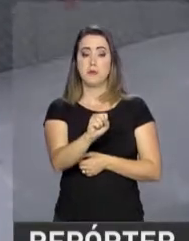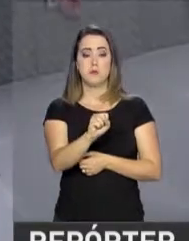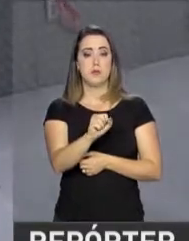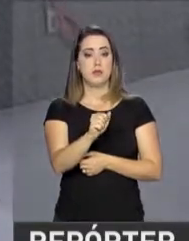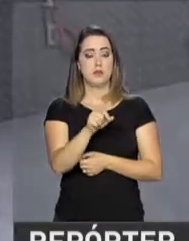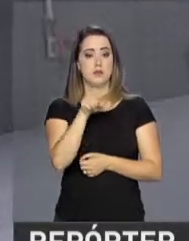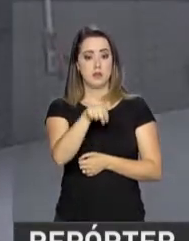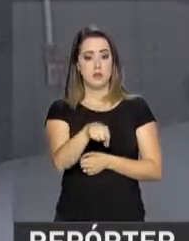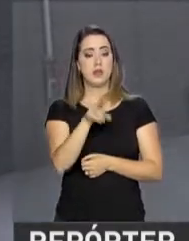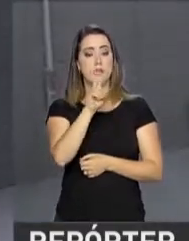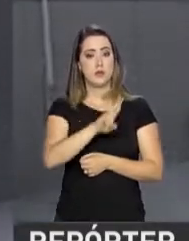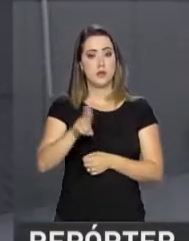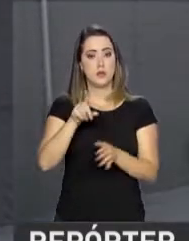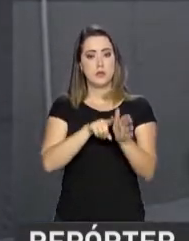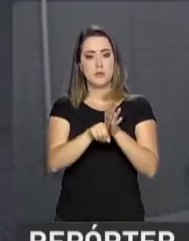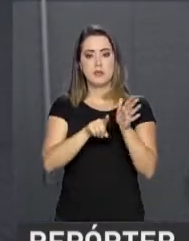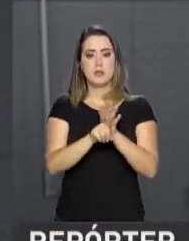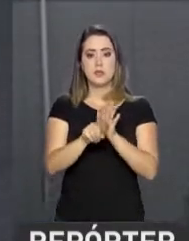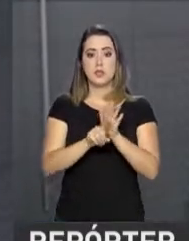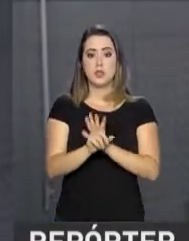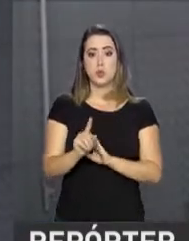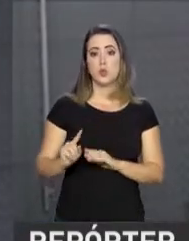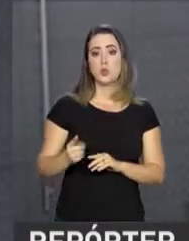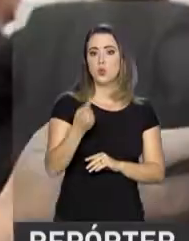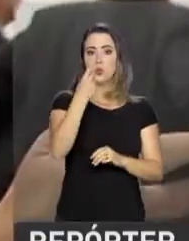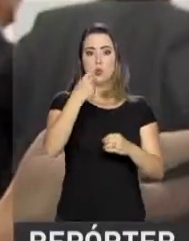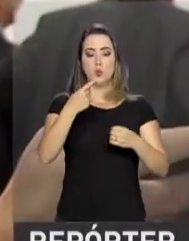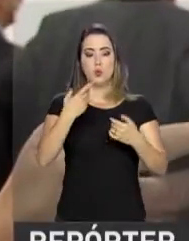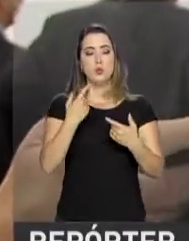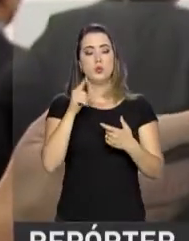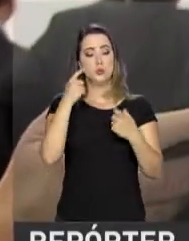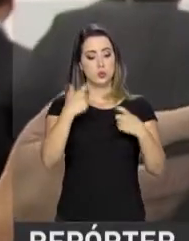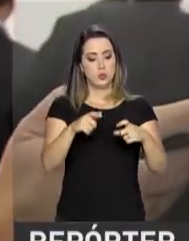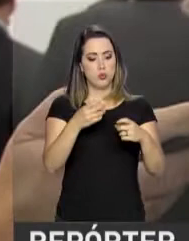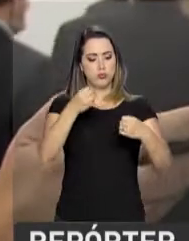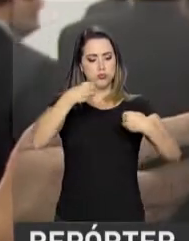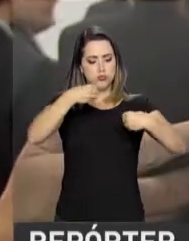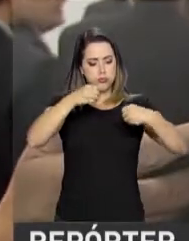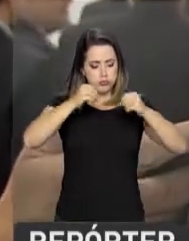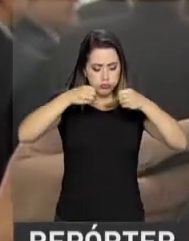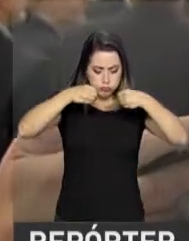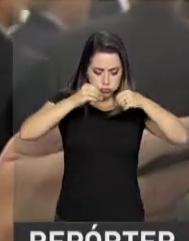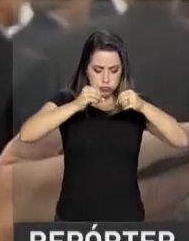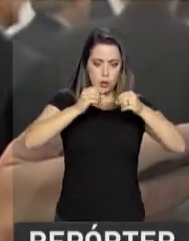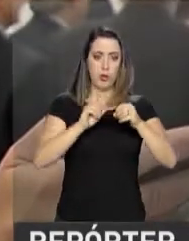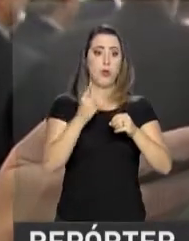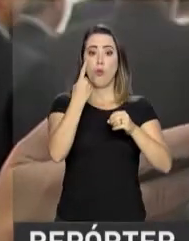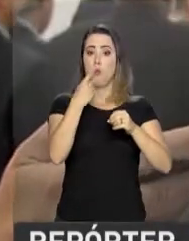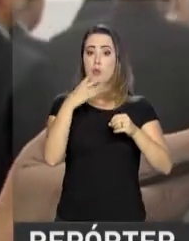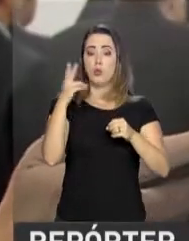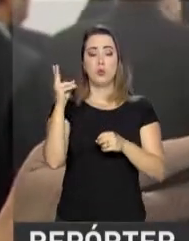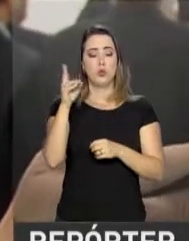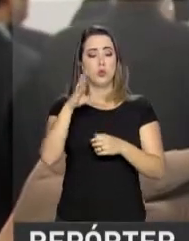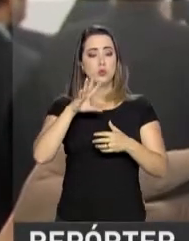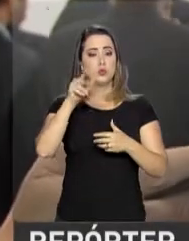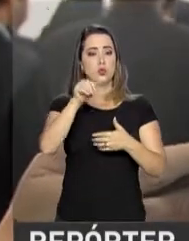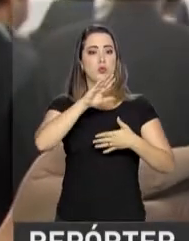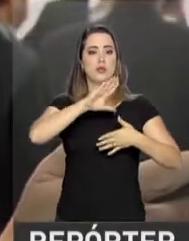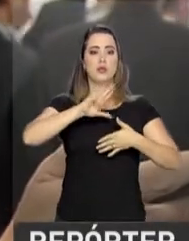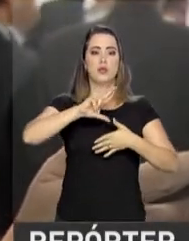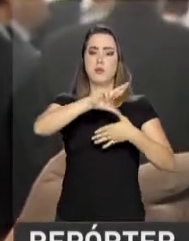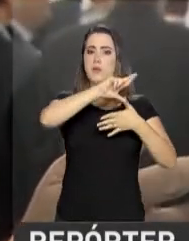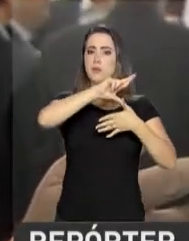microscópio único em toda américa latina este laboratório de nanotecnologia será um dos mais avançados do mundo